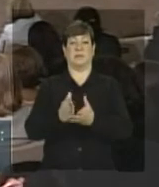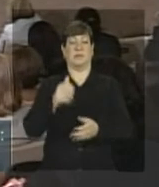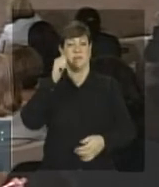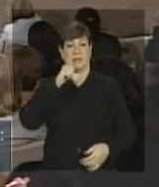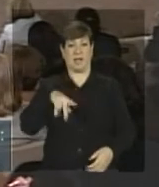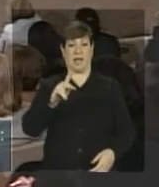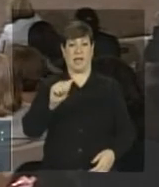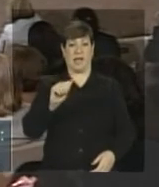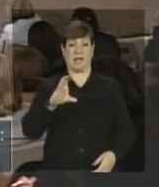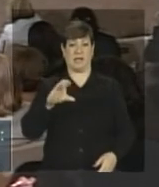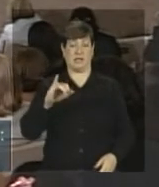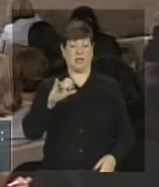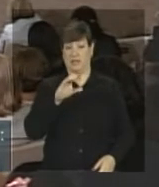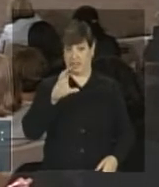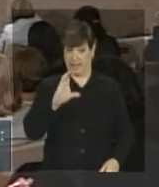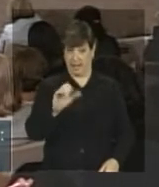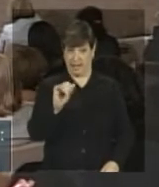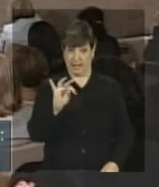Kátia Ribeiro,